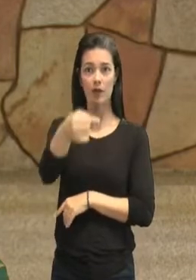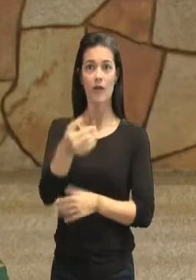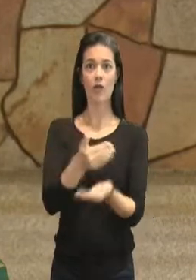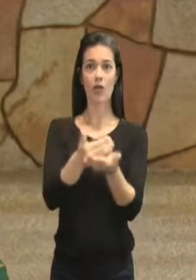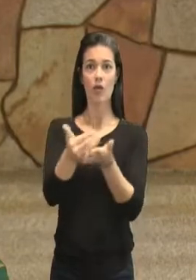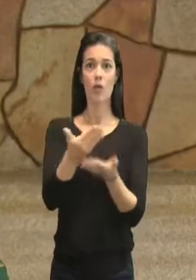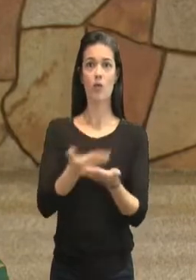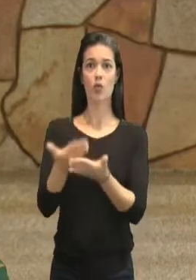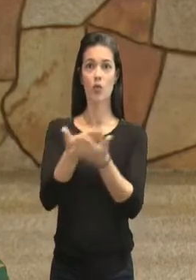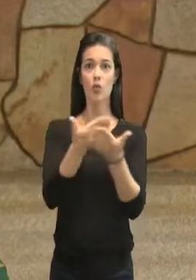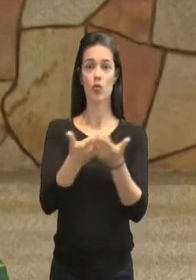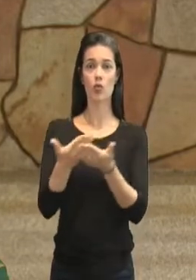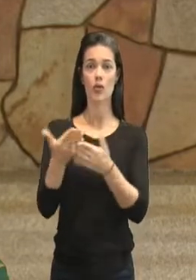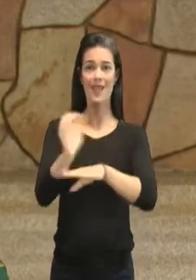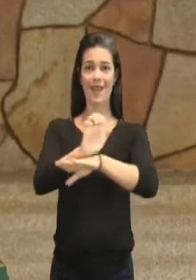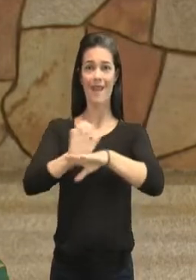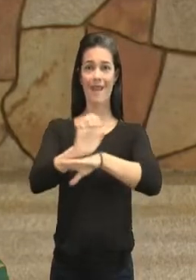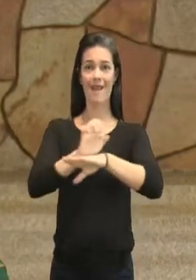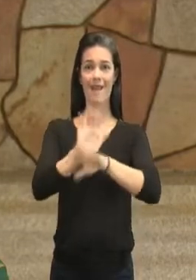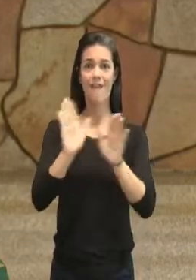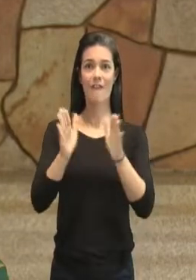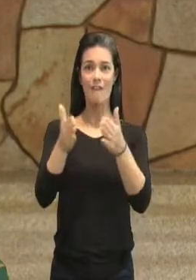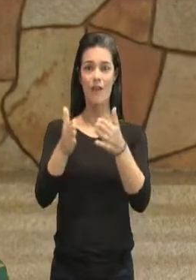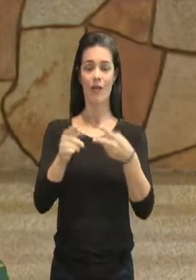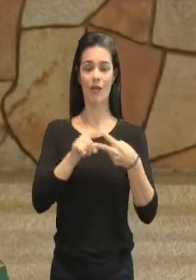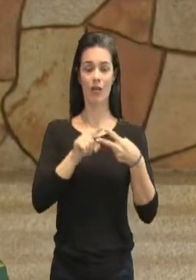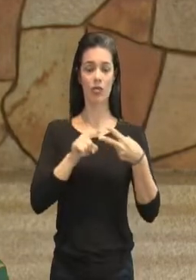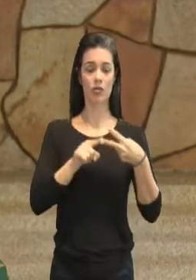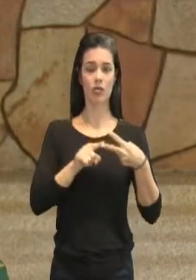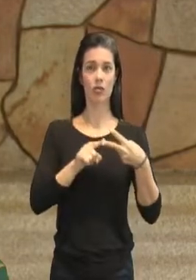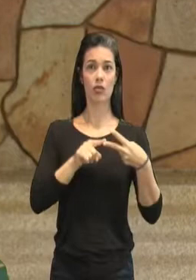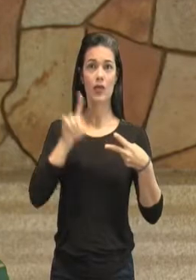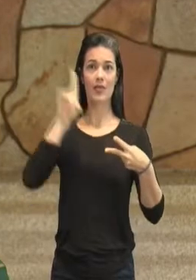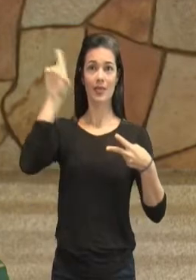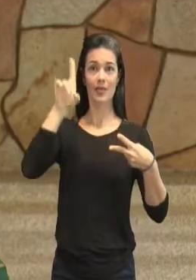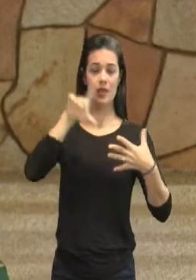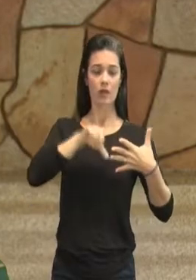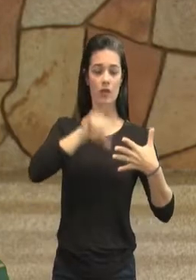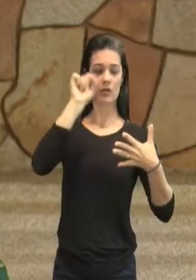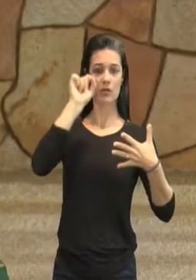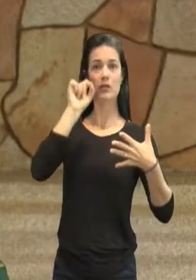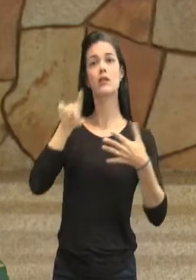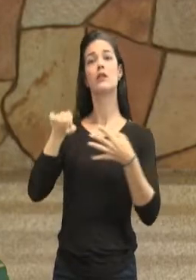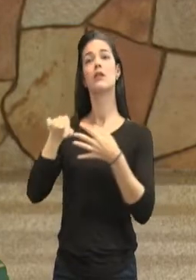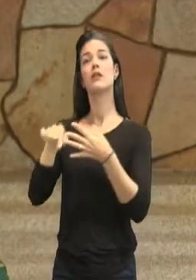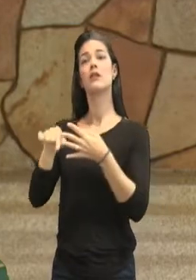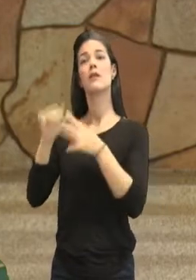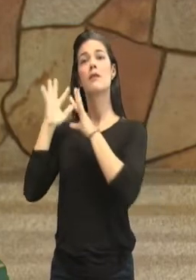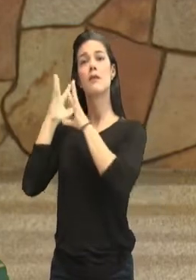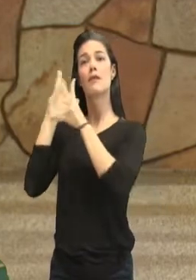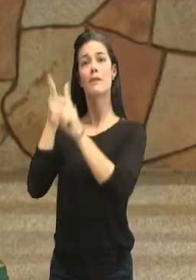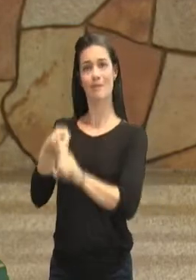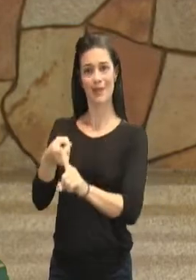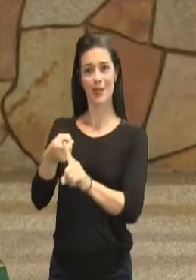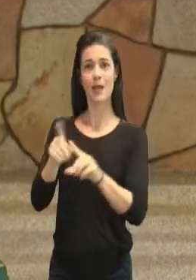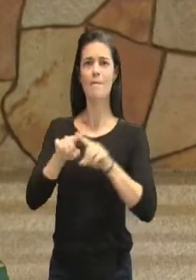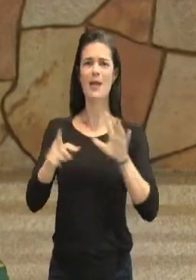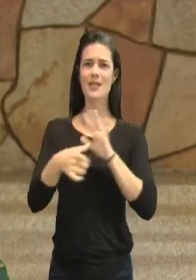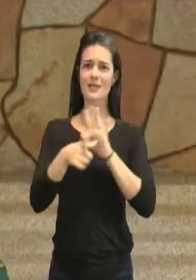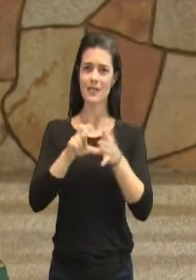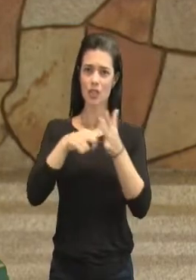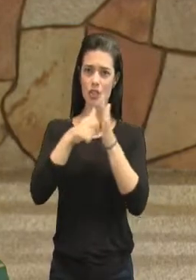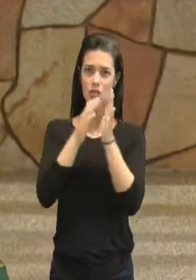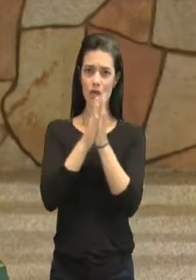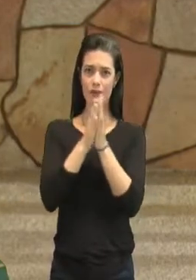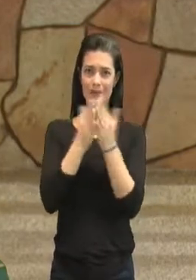tema, eleição e predestinação, para estudarmos hoje. Quero convidar você nesse instante a fechar seus olhos e